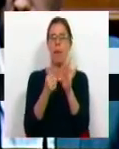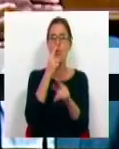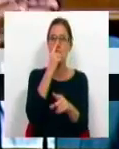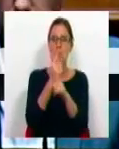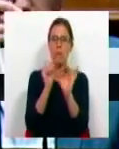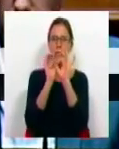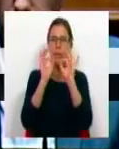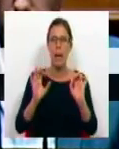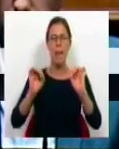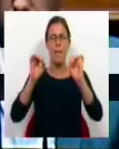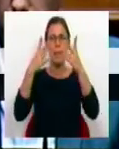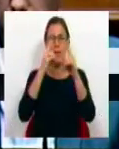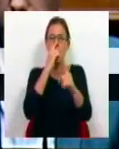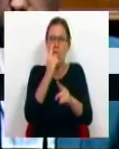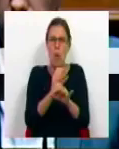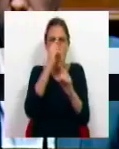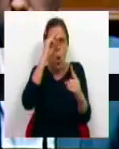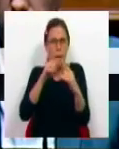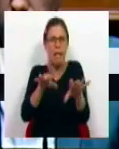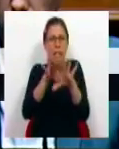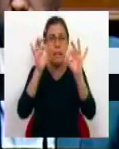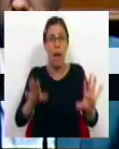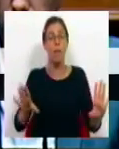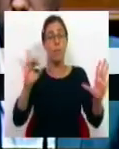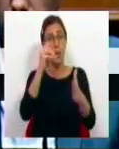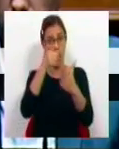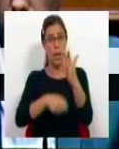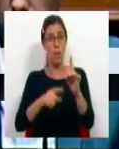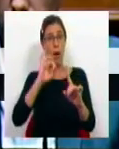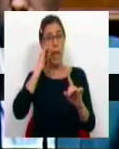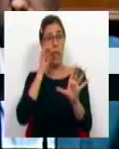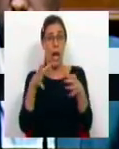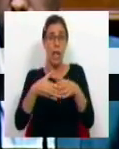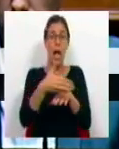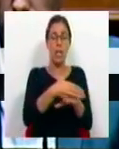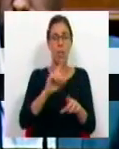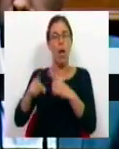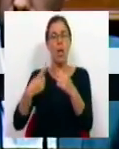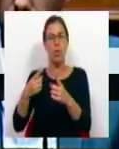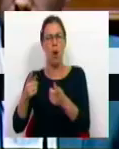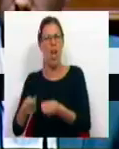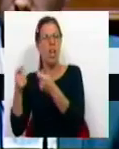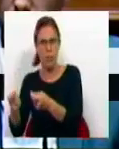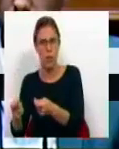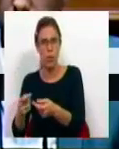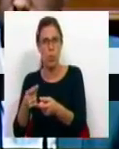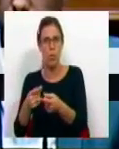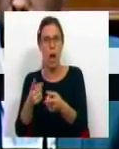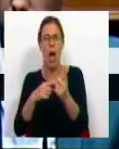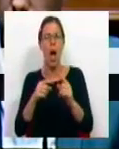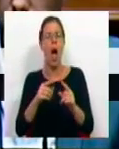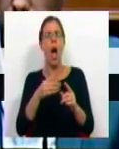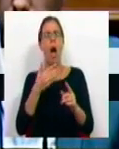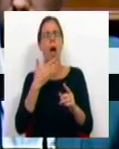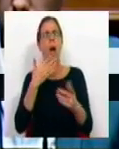mesmo princípio e na mesma direção, afinal, o imposto que era um ataque à classe média e depois um ataque aos investidores era brando com